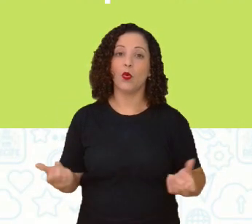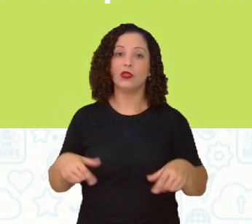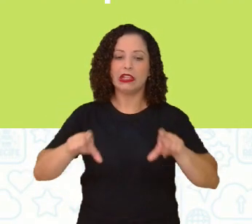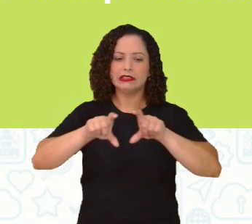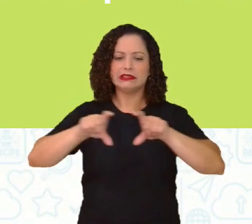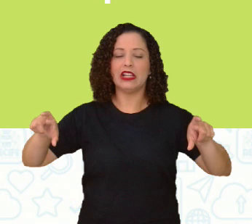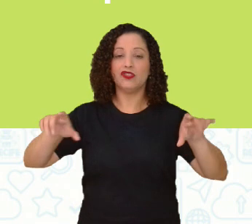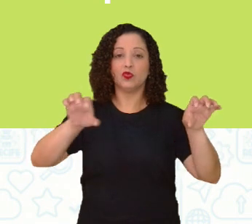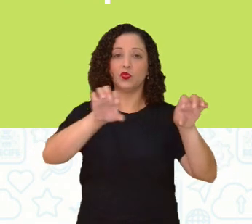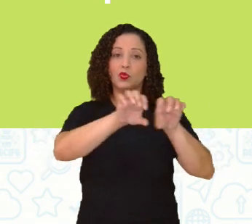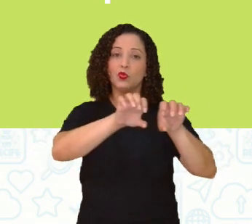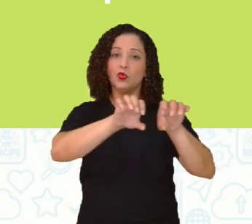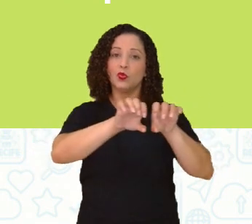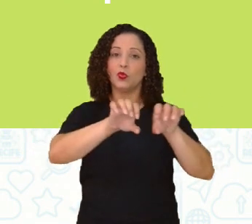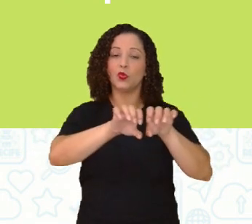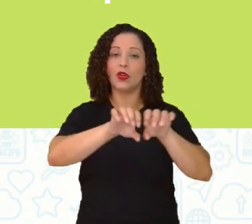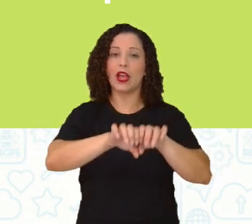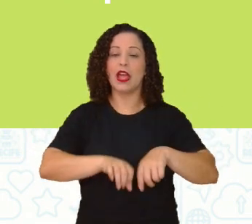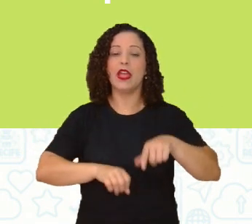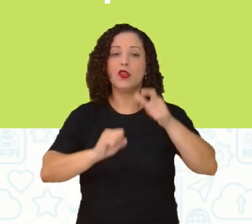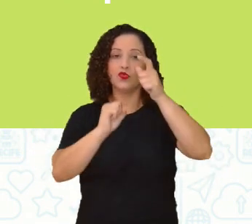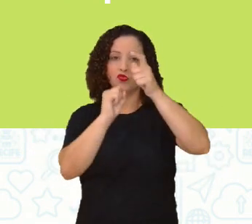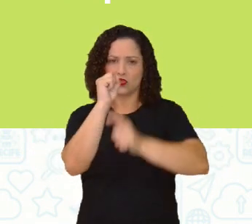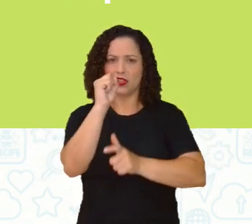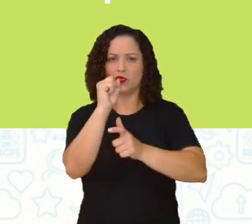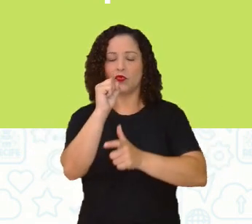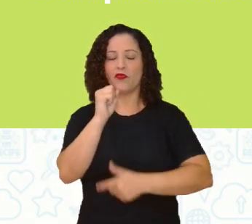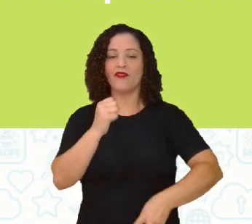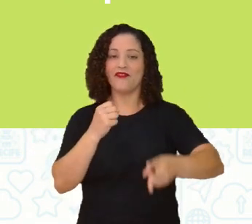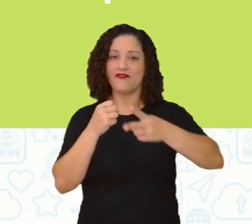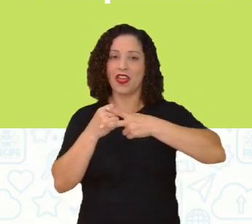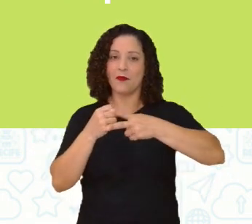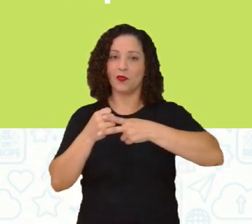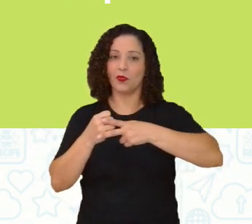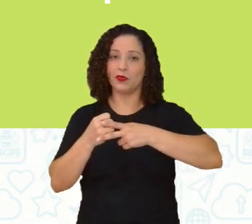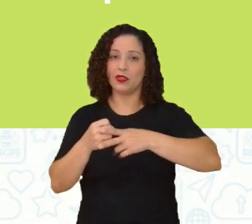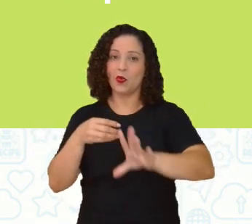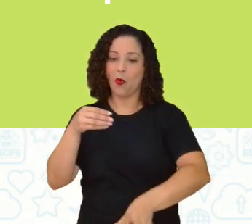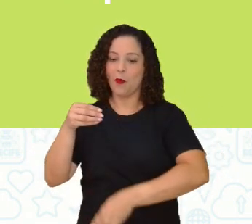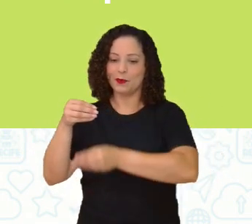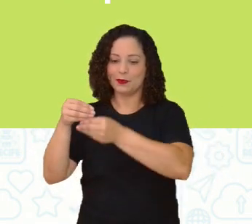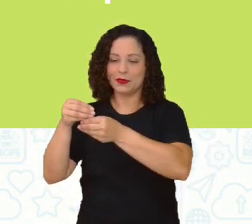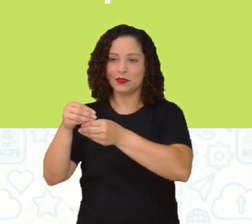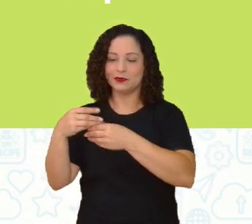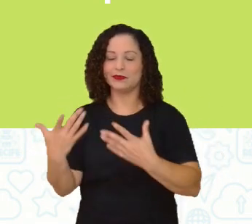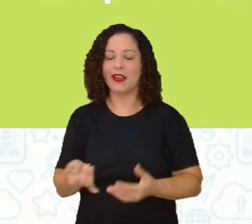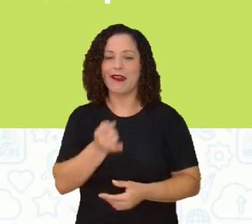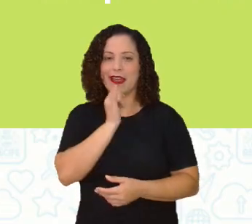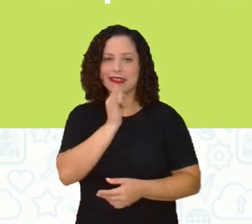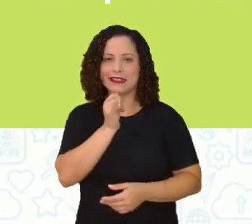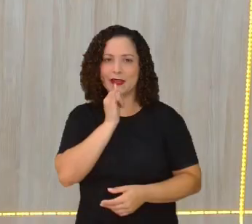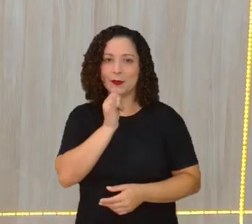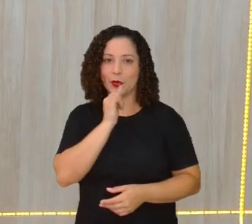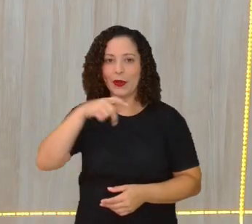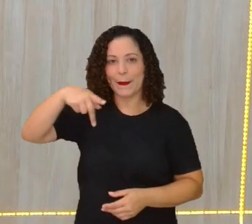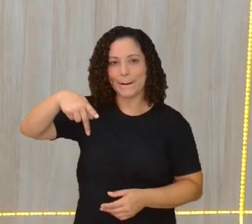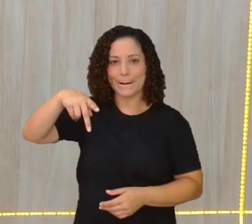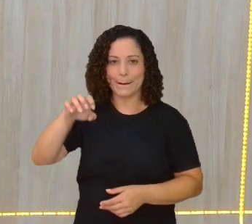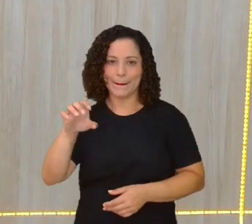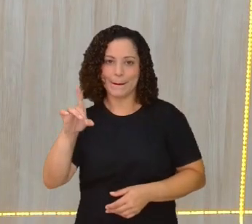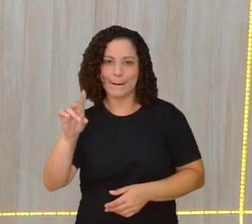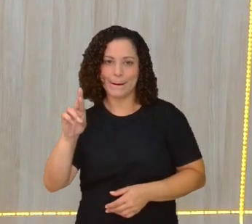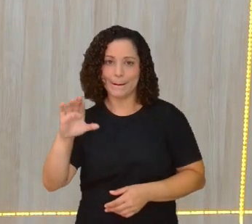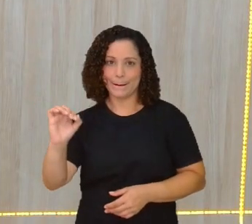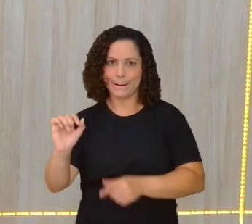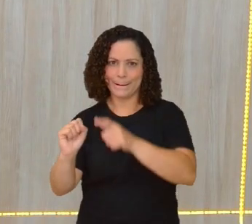simples, que é o sujeito, o verbo e o complemento. Se eu falo Pedro foi à escola, não é? Pedro é o sujeito, foi